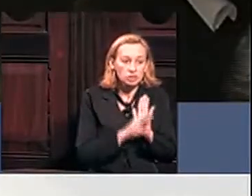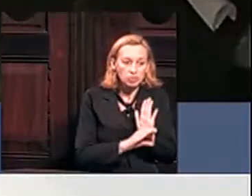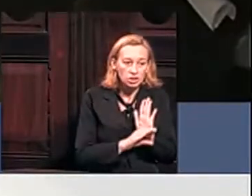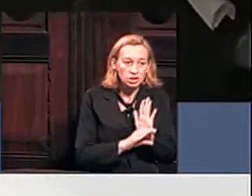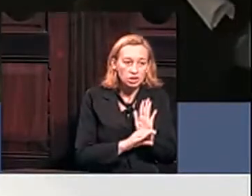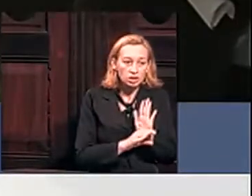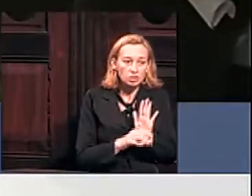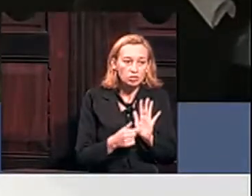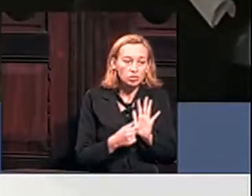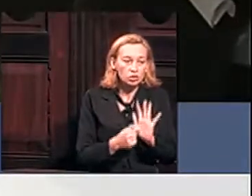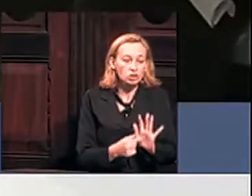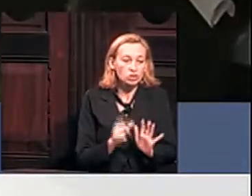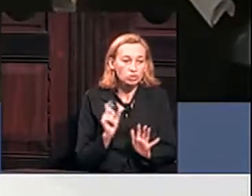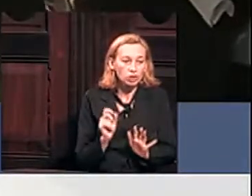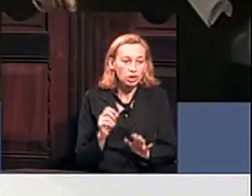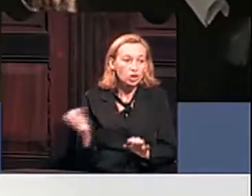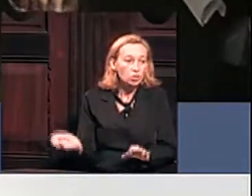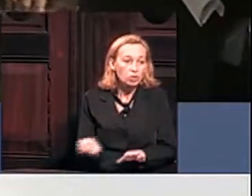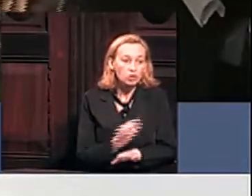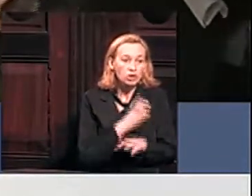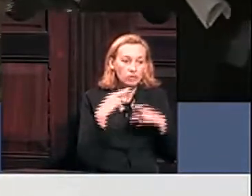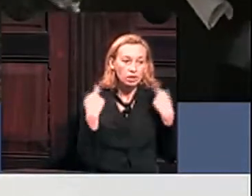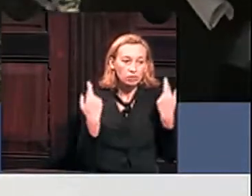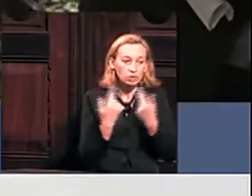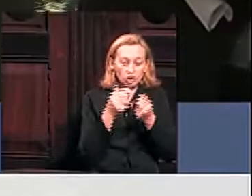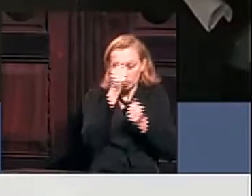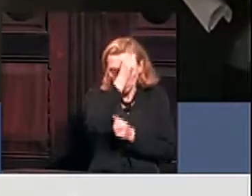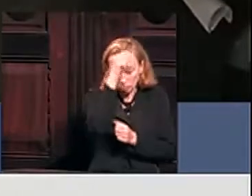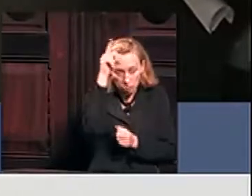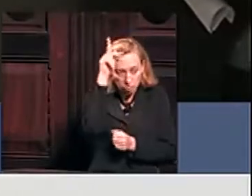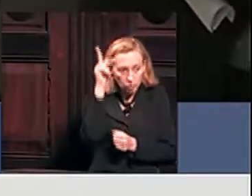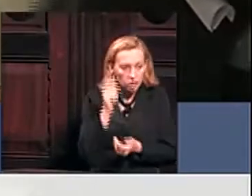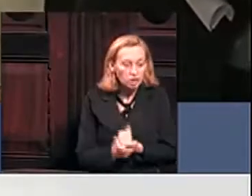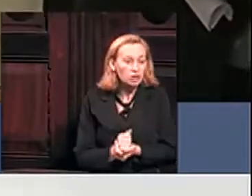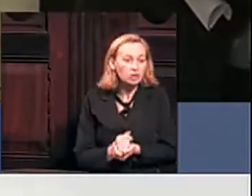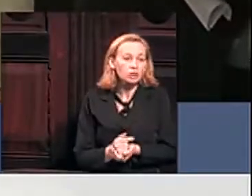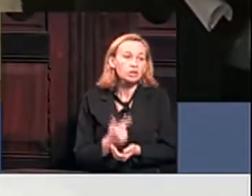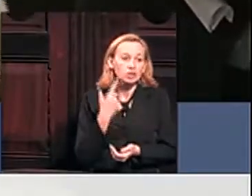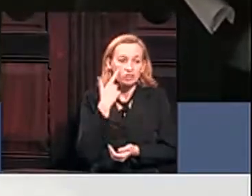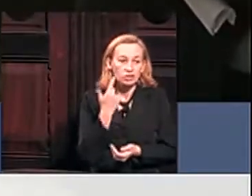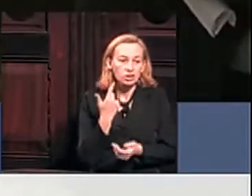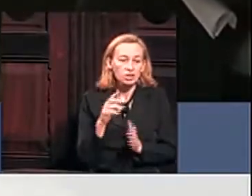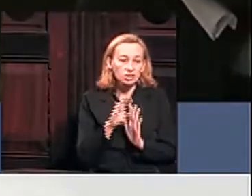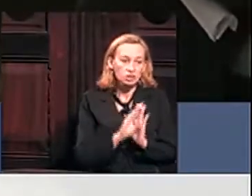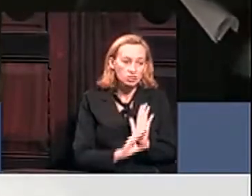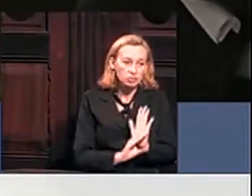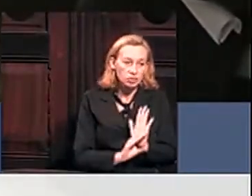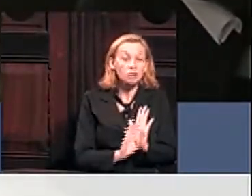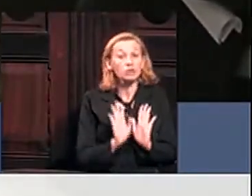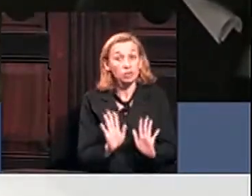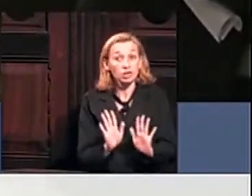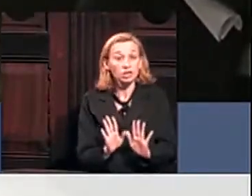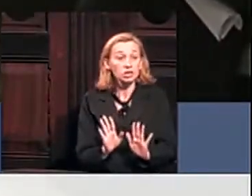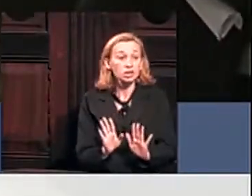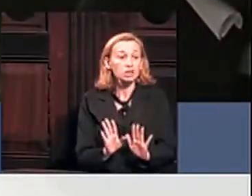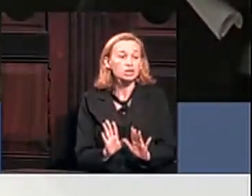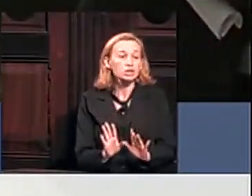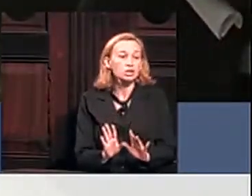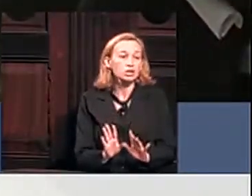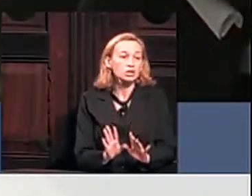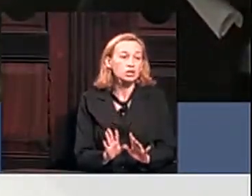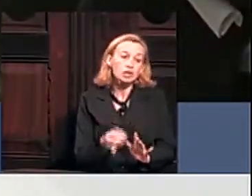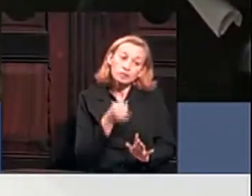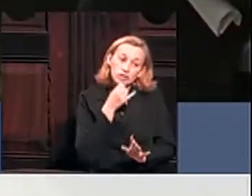que seja realizada uma nova audiência pública para tratar dessas emendas, mas o fato é que,